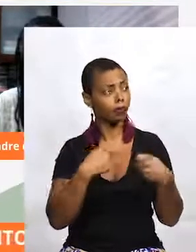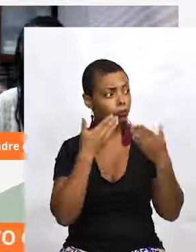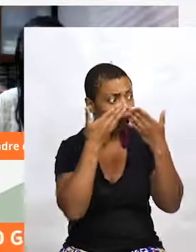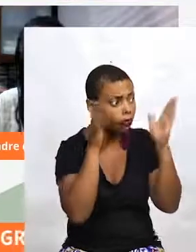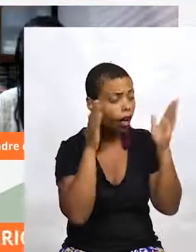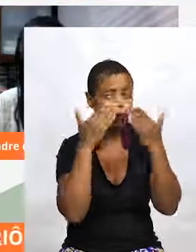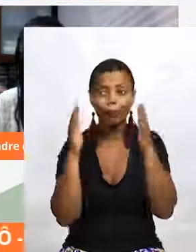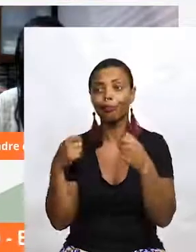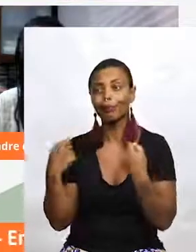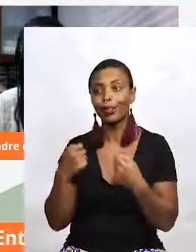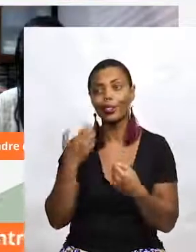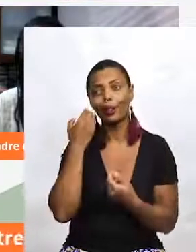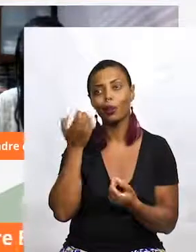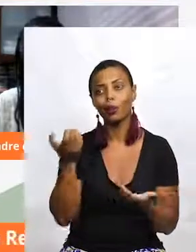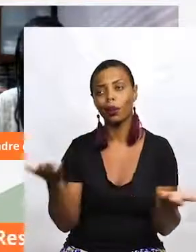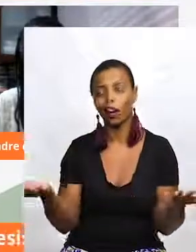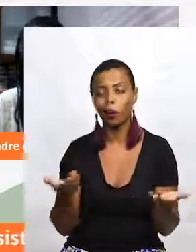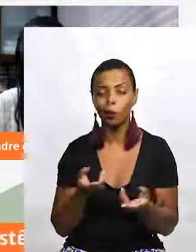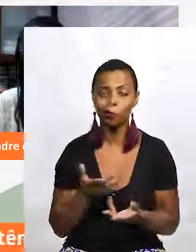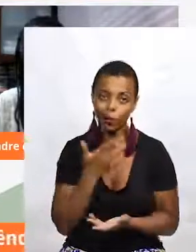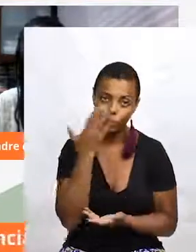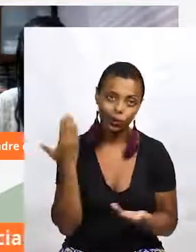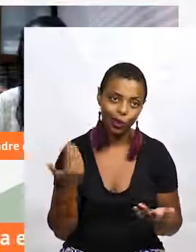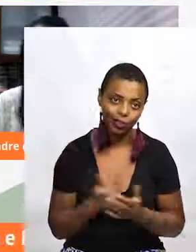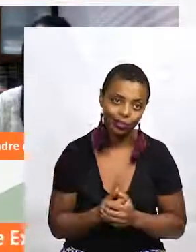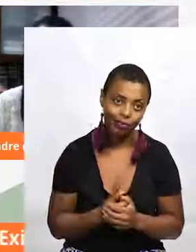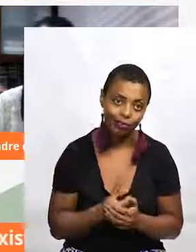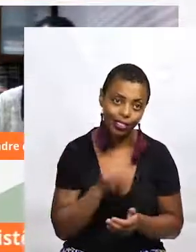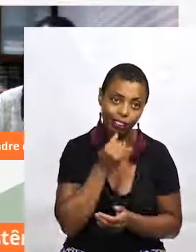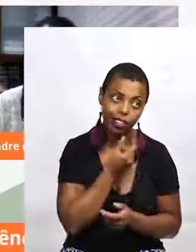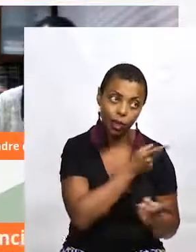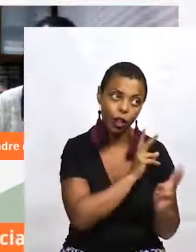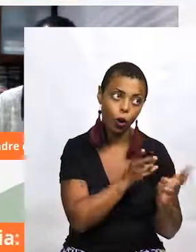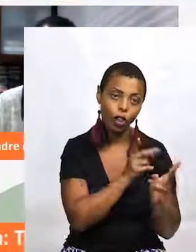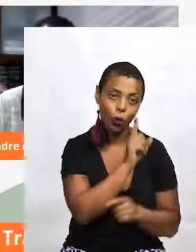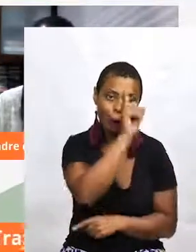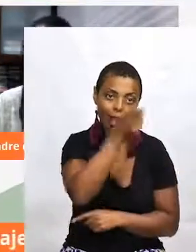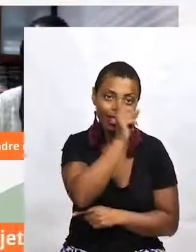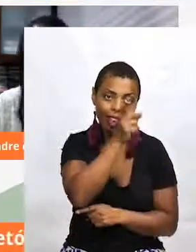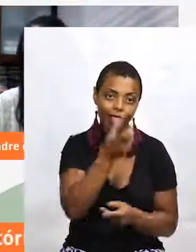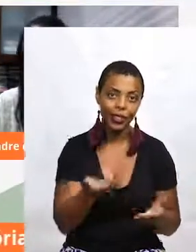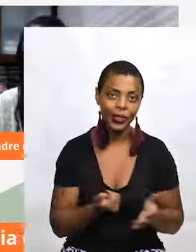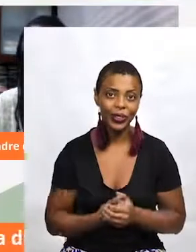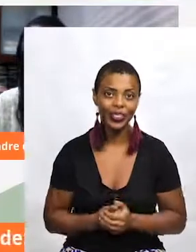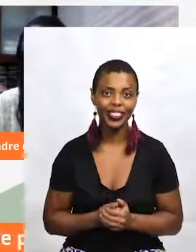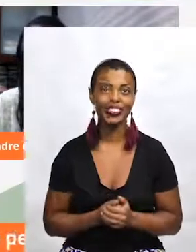ainda precisa dos brancos, tá, pessoal? São eles que estão mandando por enquanto.